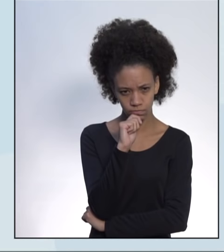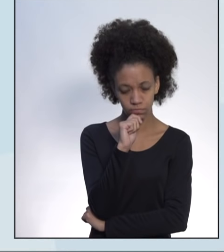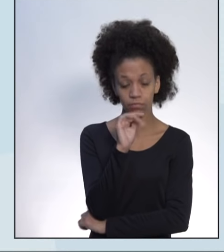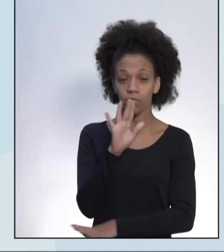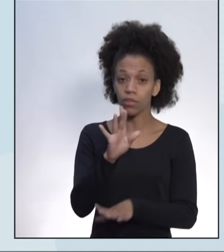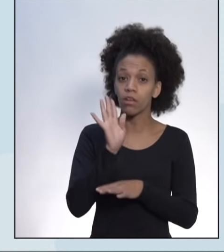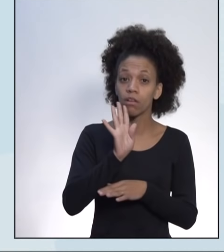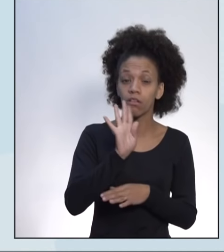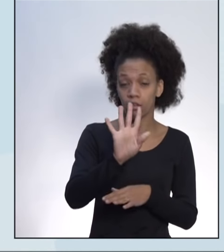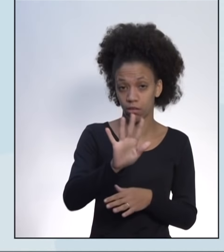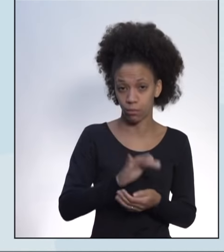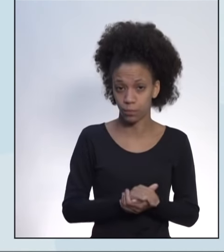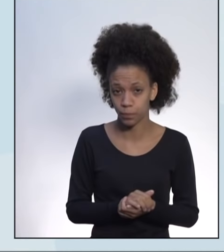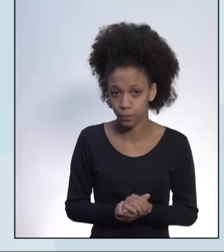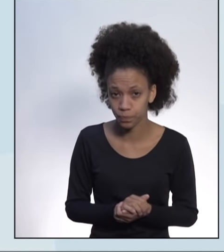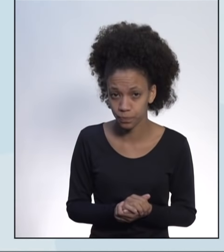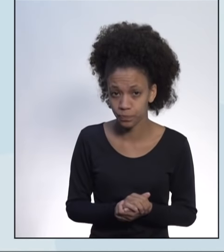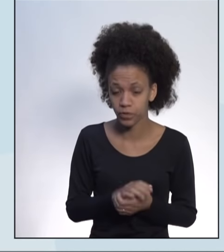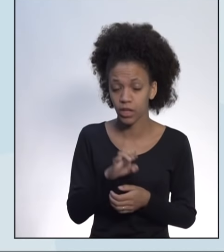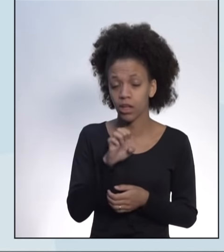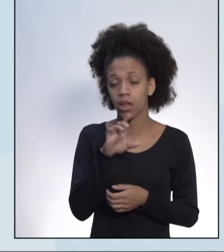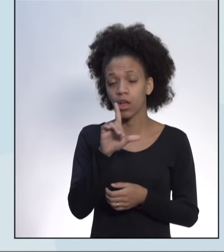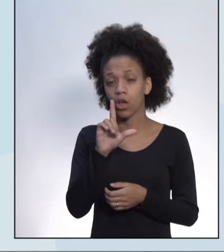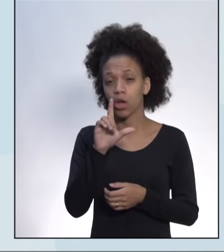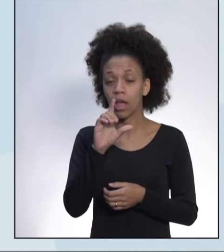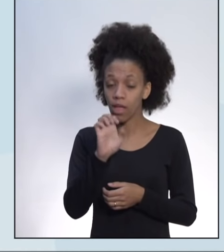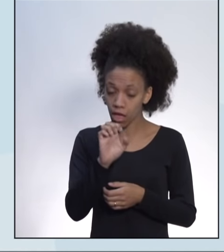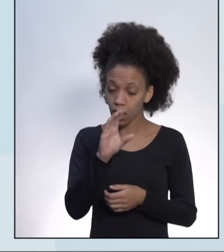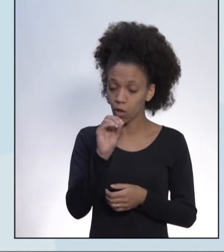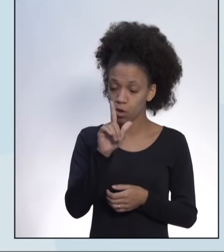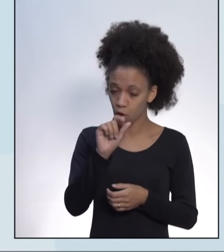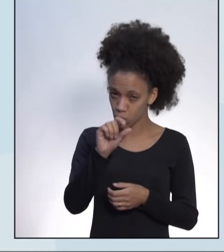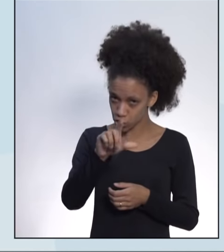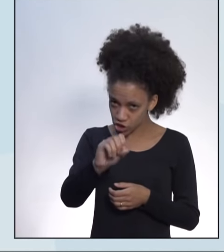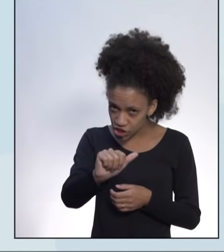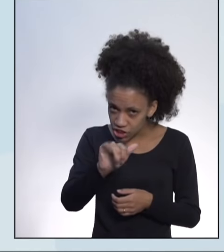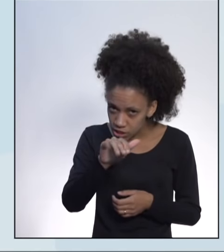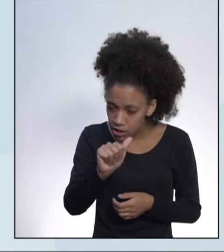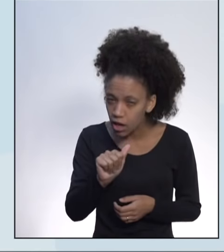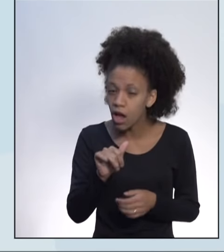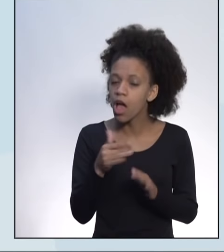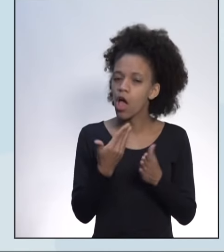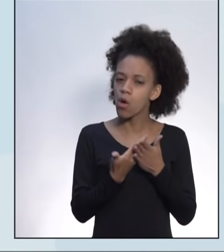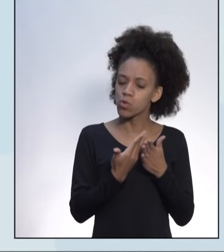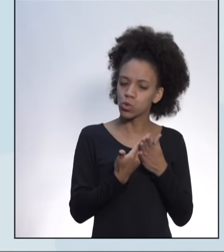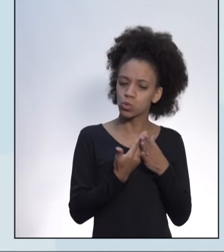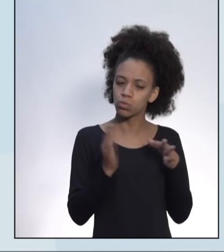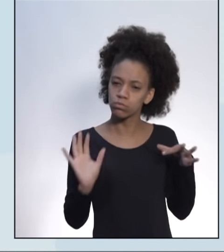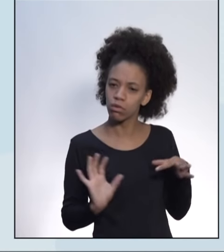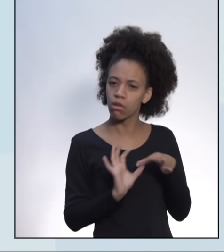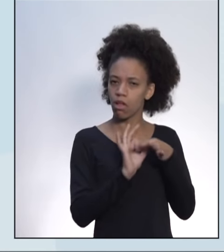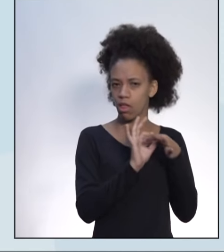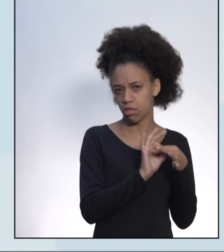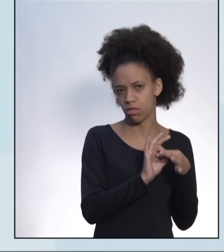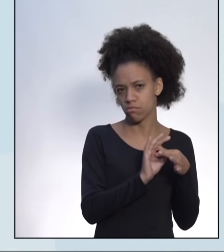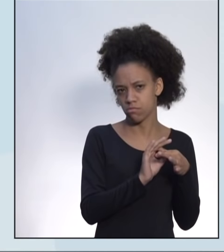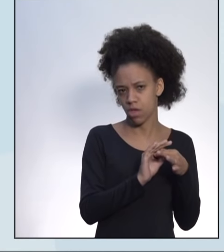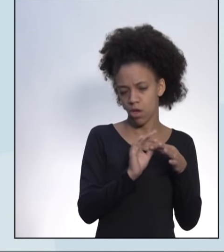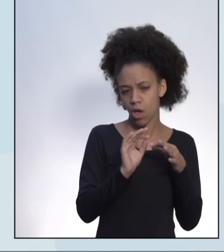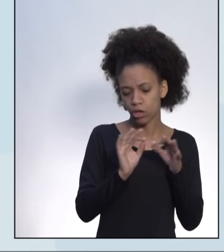e olha que legal então a ecologia é o estudo da relação entre os organismos